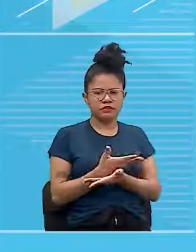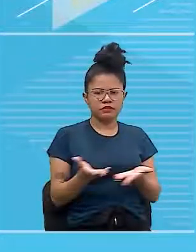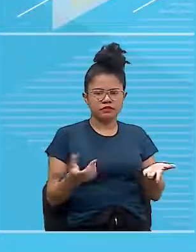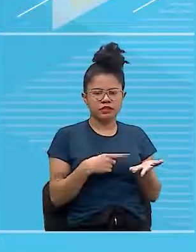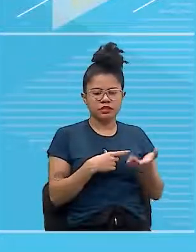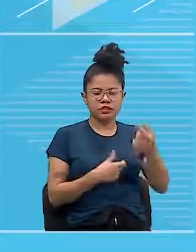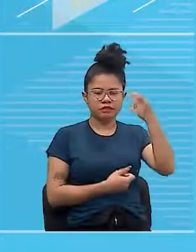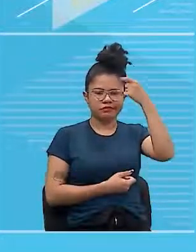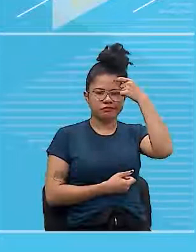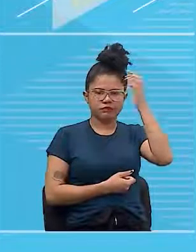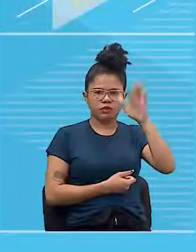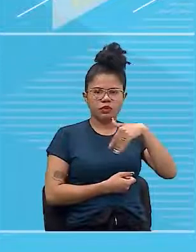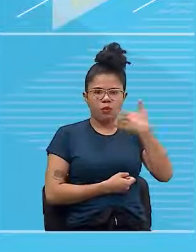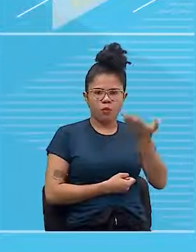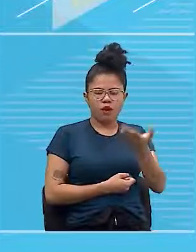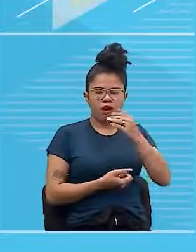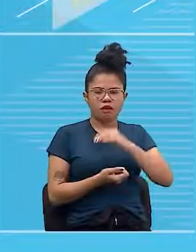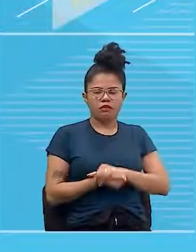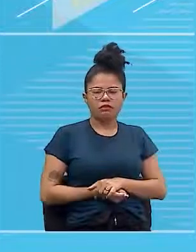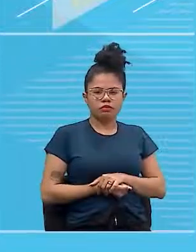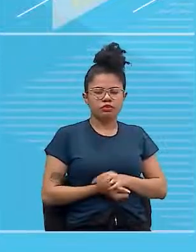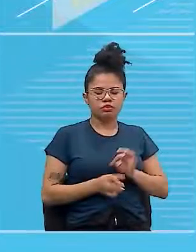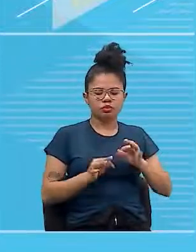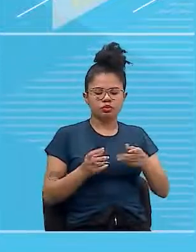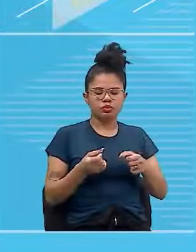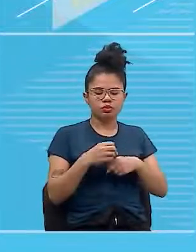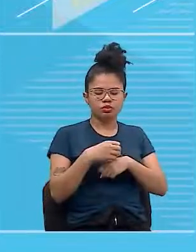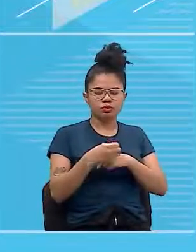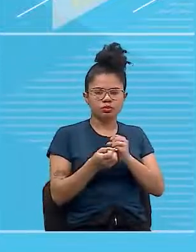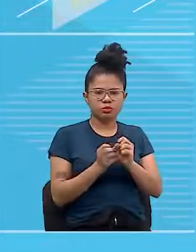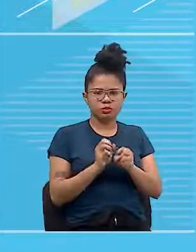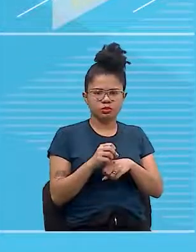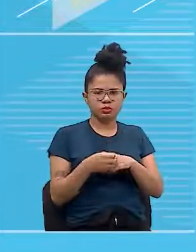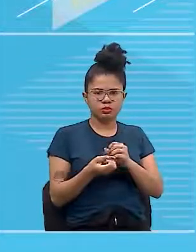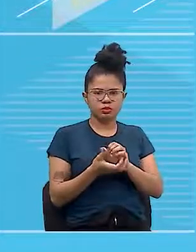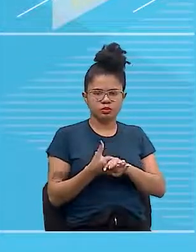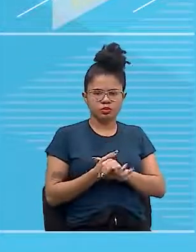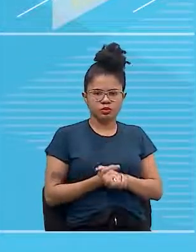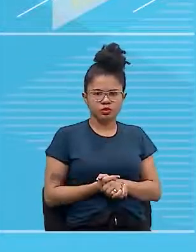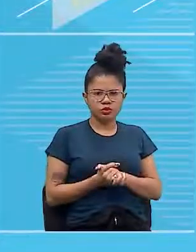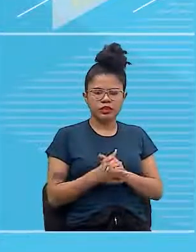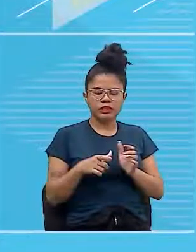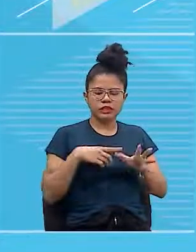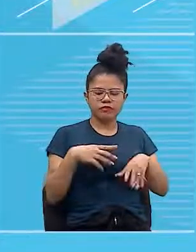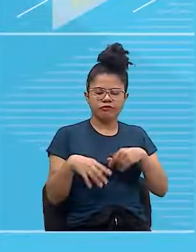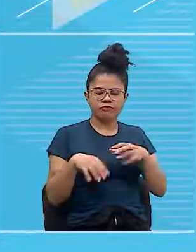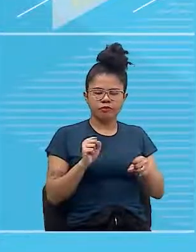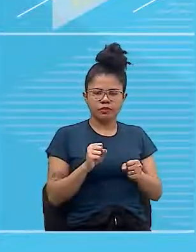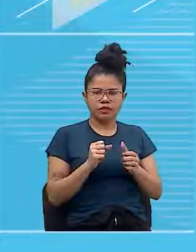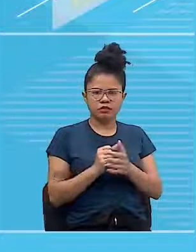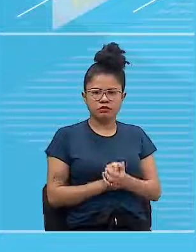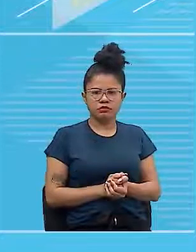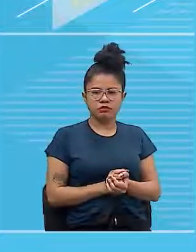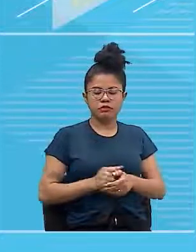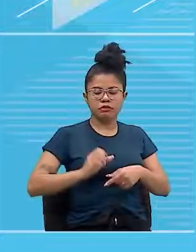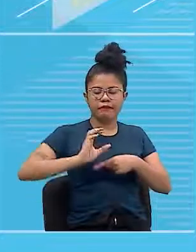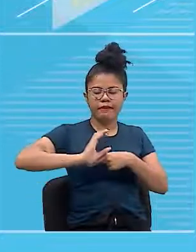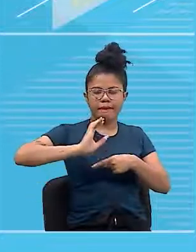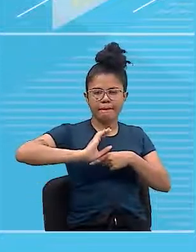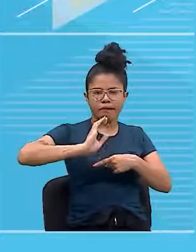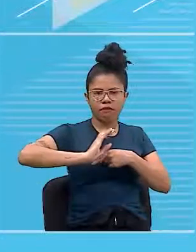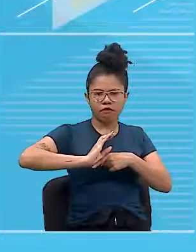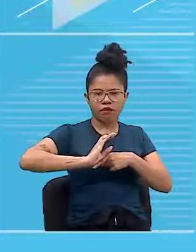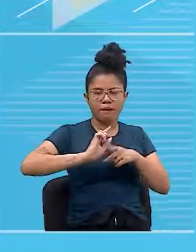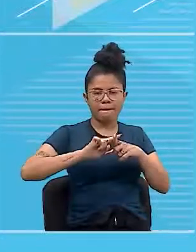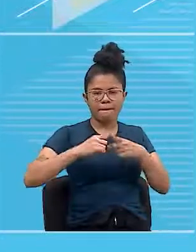muita consciência que todas as moléculas orgânicas elas são formadas por carbono Ok beleza marcas mas existem outros